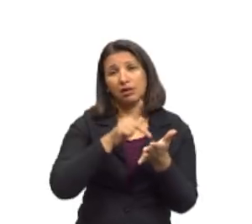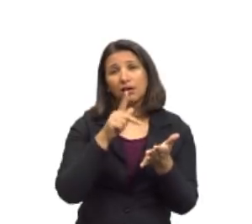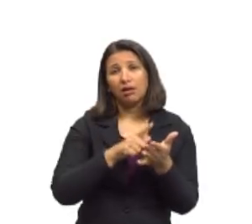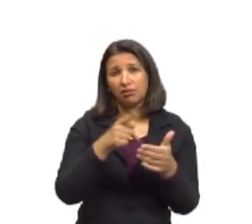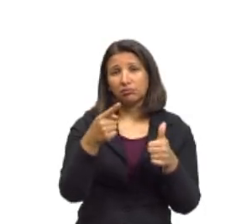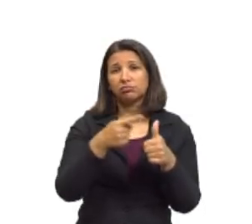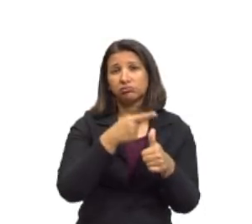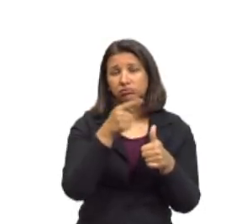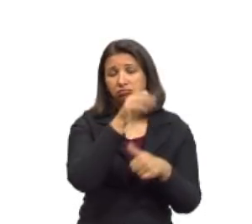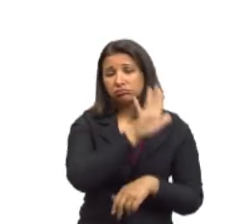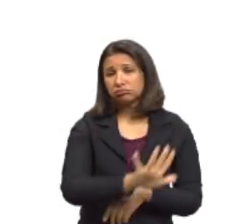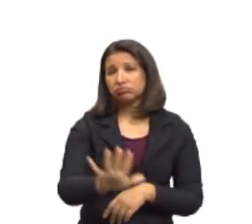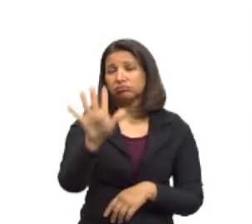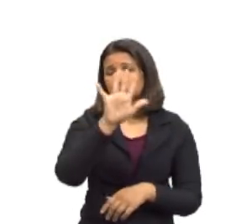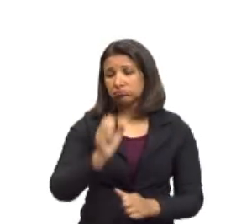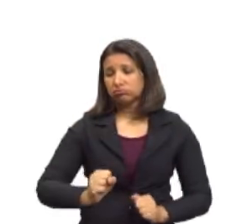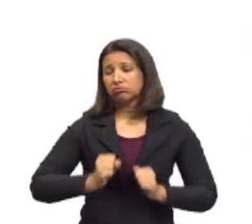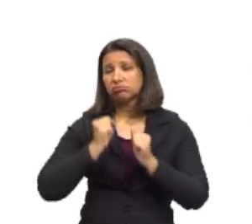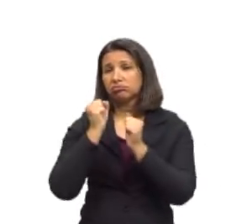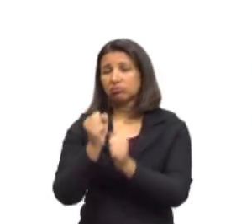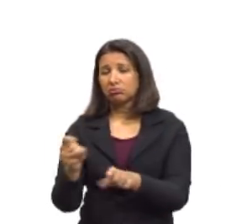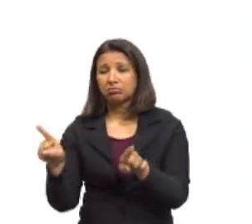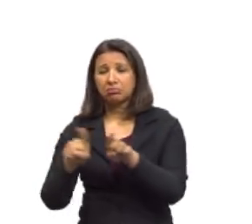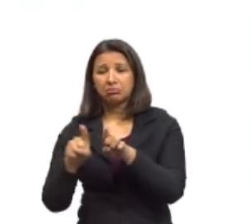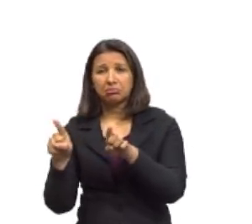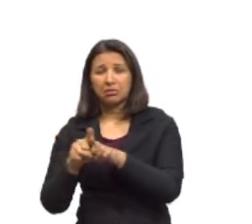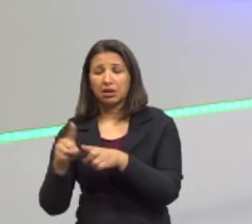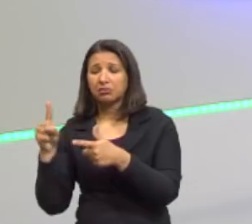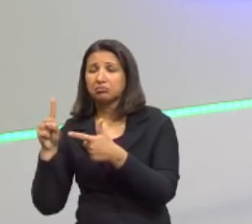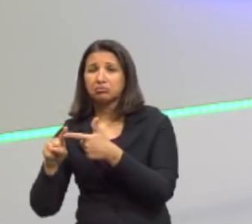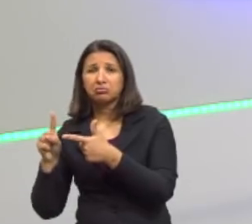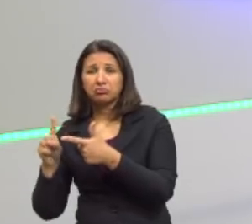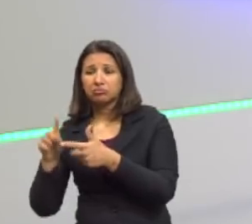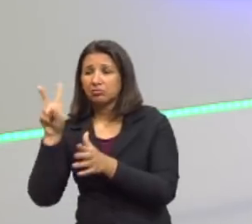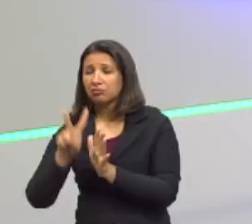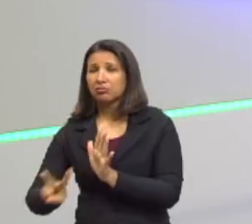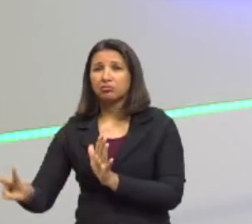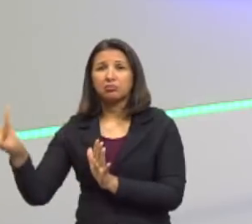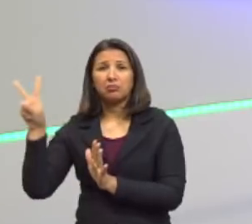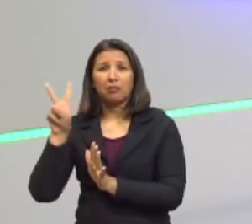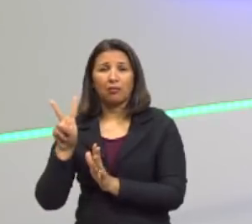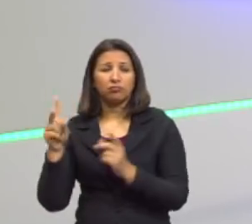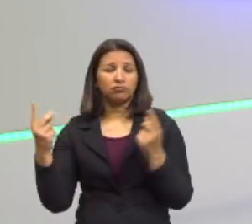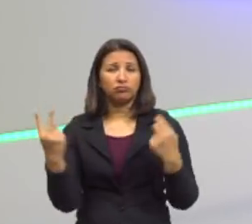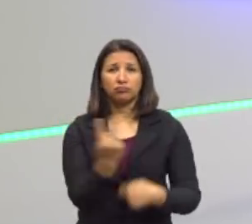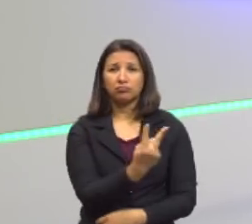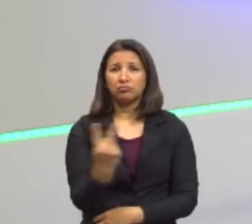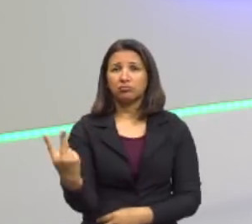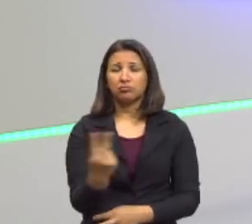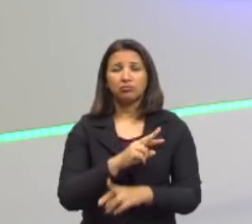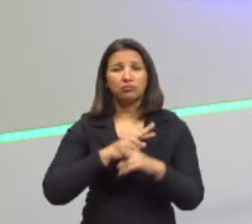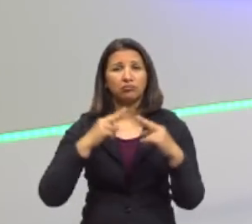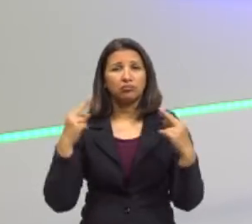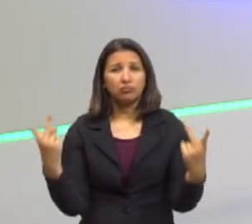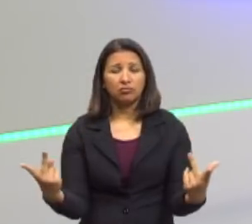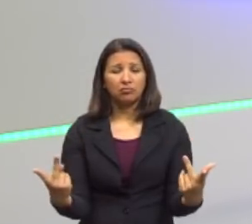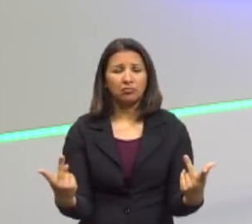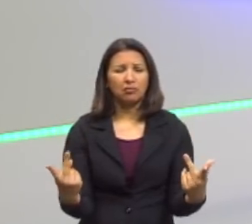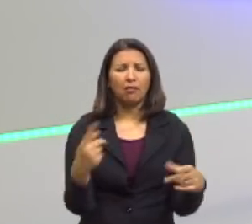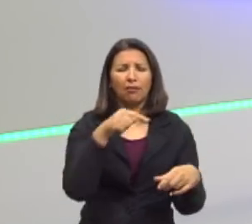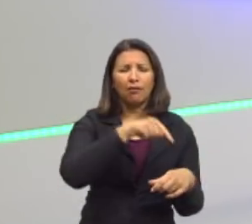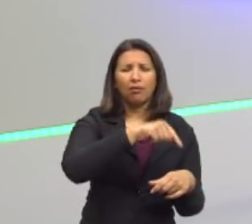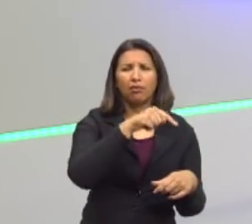pode ser virtual. Qual é a diferença da imagem real para a imagem virtual? A imagem